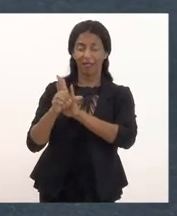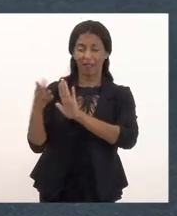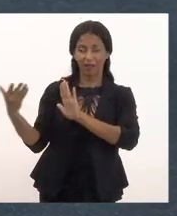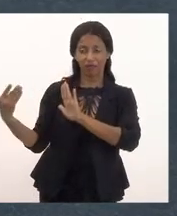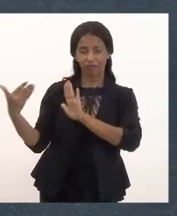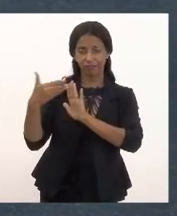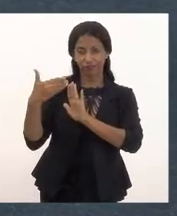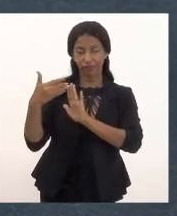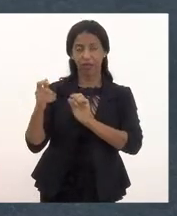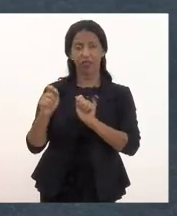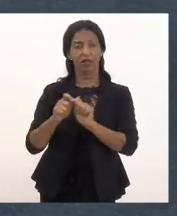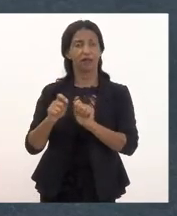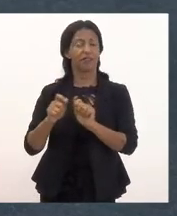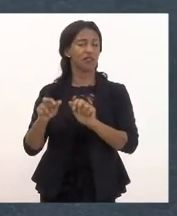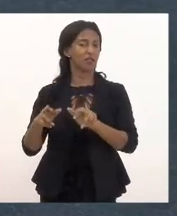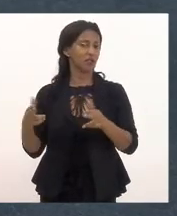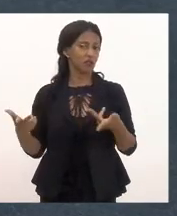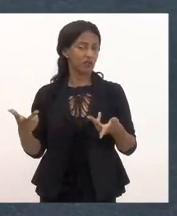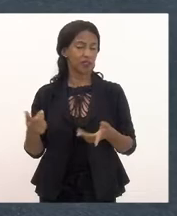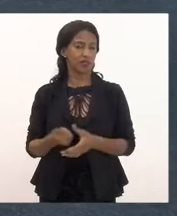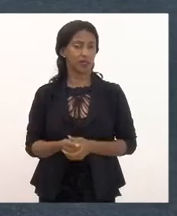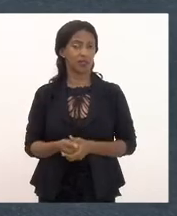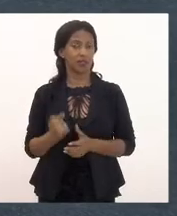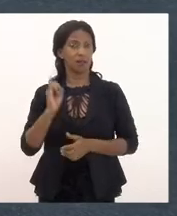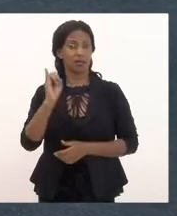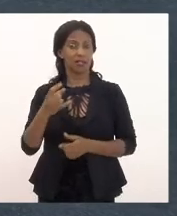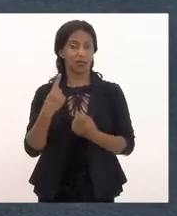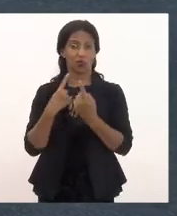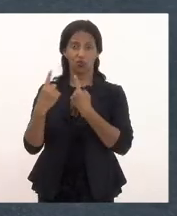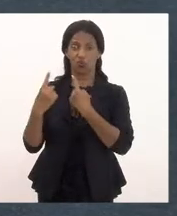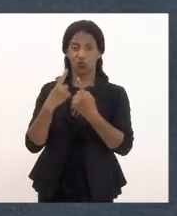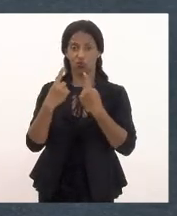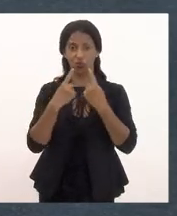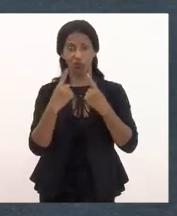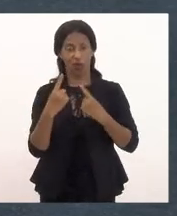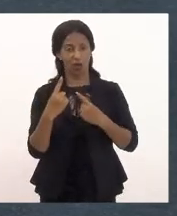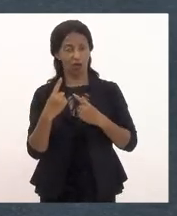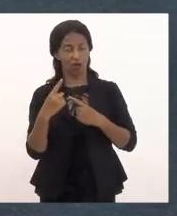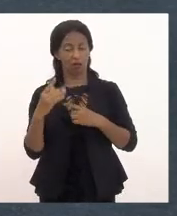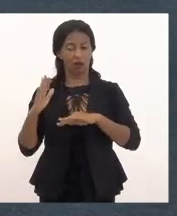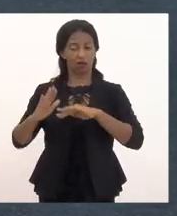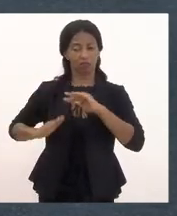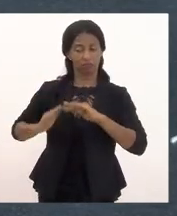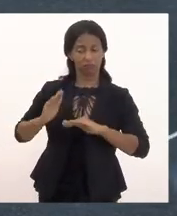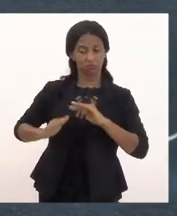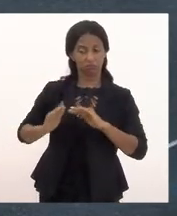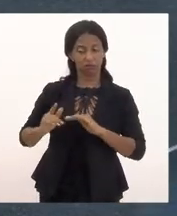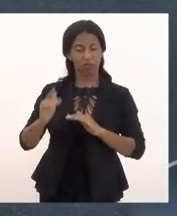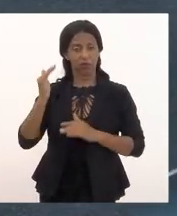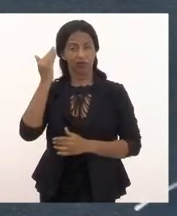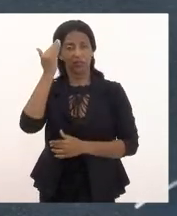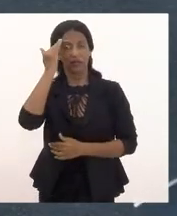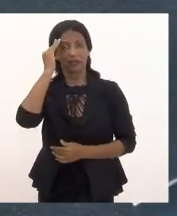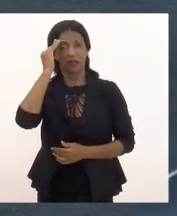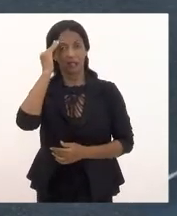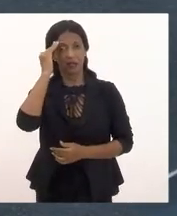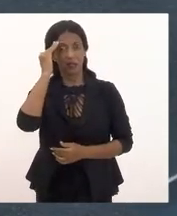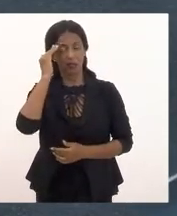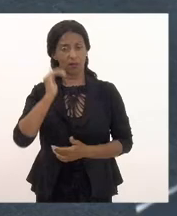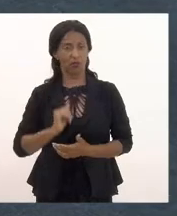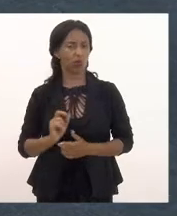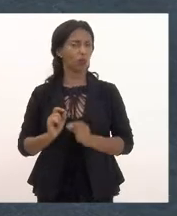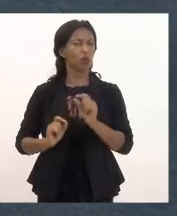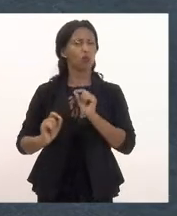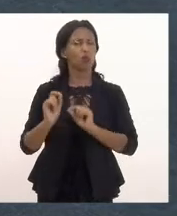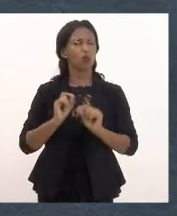fará esta diferença, mas sim o diálogo, a capacitação e o entendimento do que